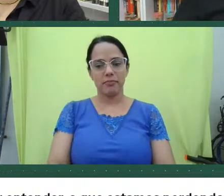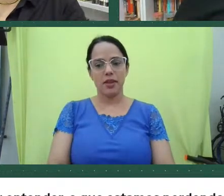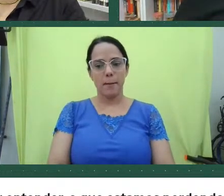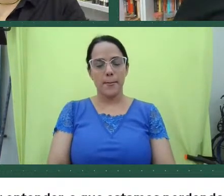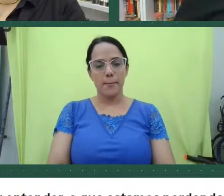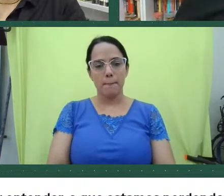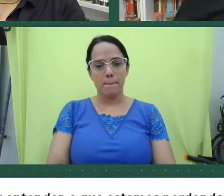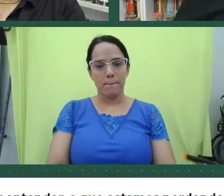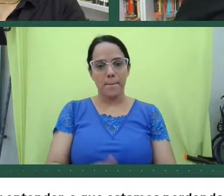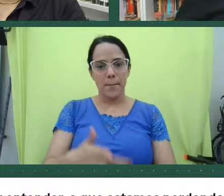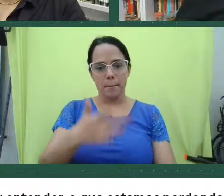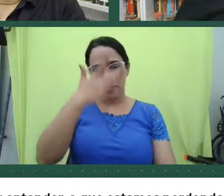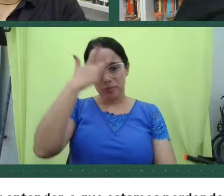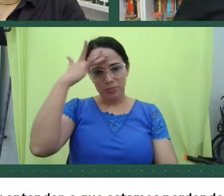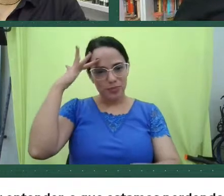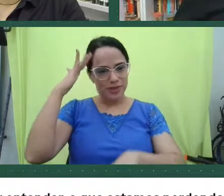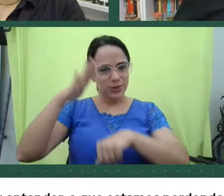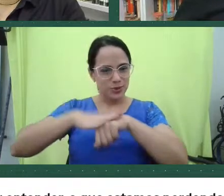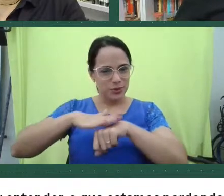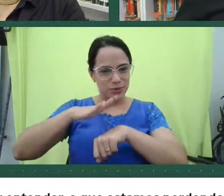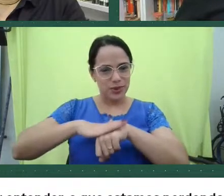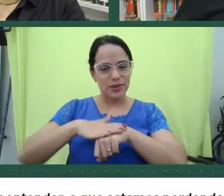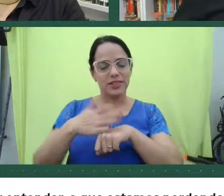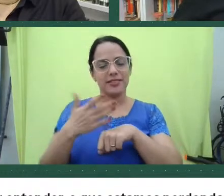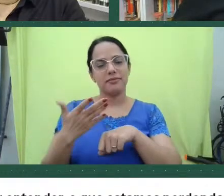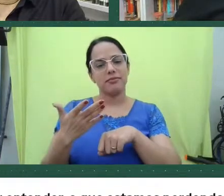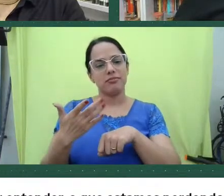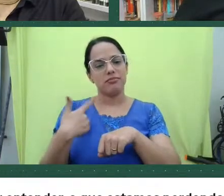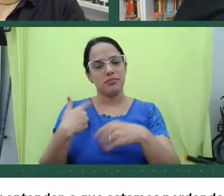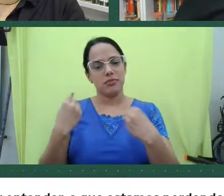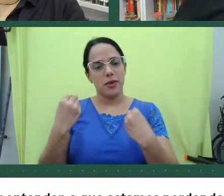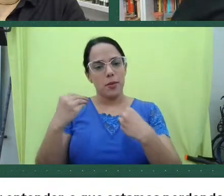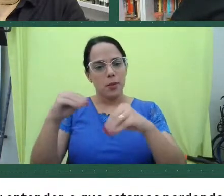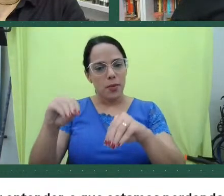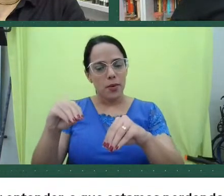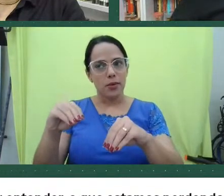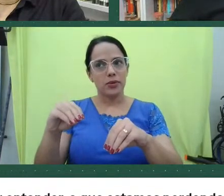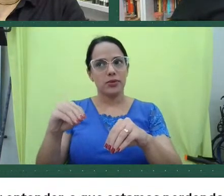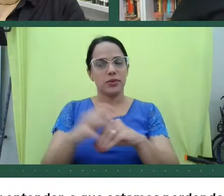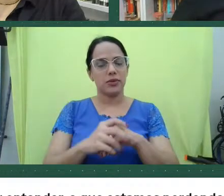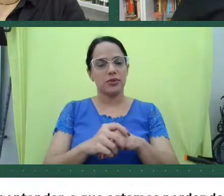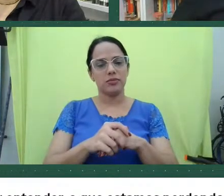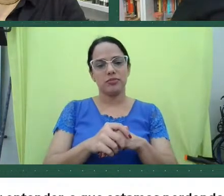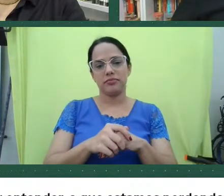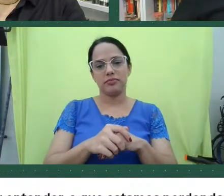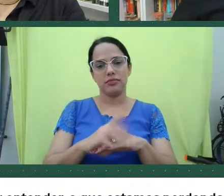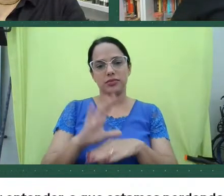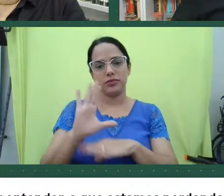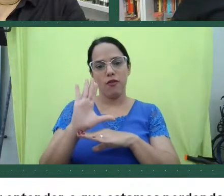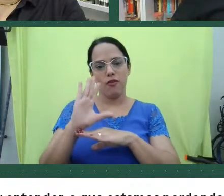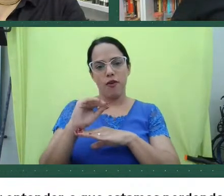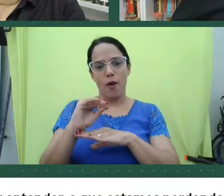própria, gere essa questão, ou seja, eu vou colocar essa foto de uma maneira